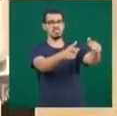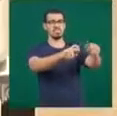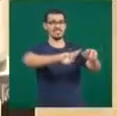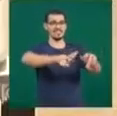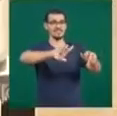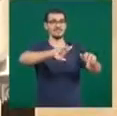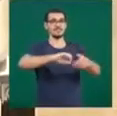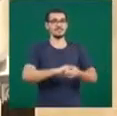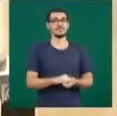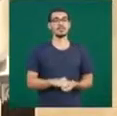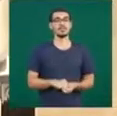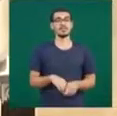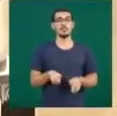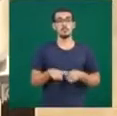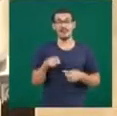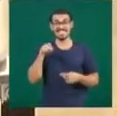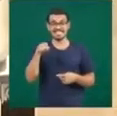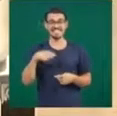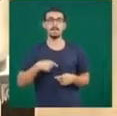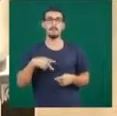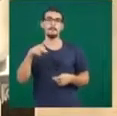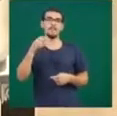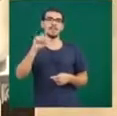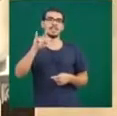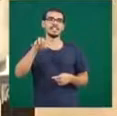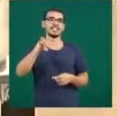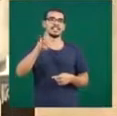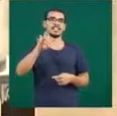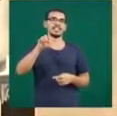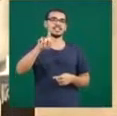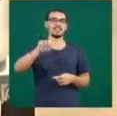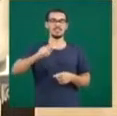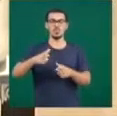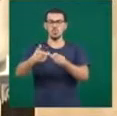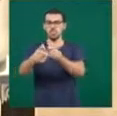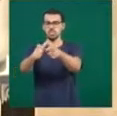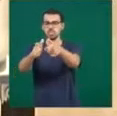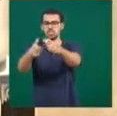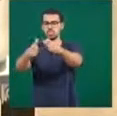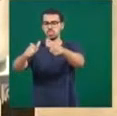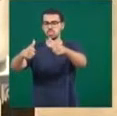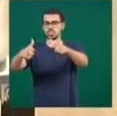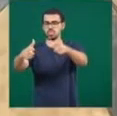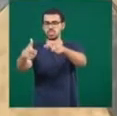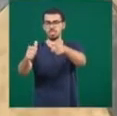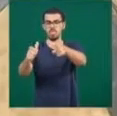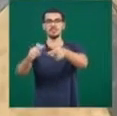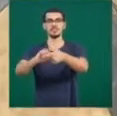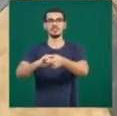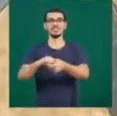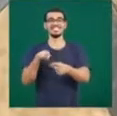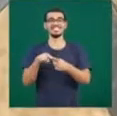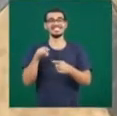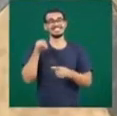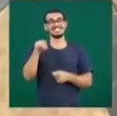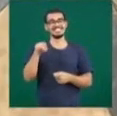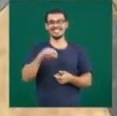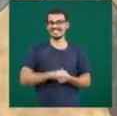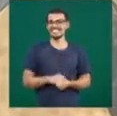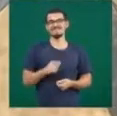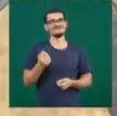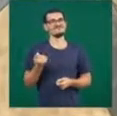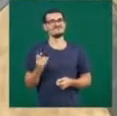E, em cambio, as policristalinas que nós estamos utilizando com células multijunção é uma tecnologia que é